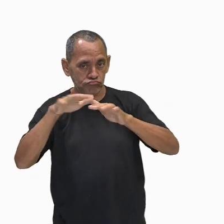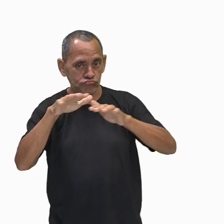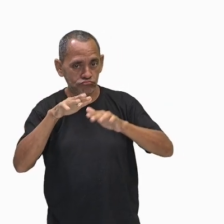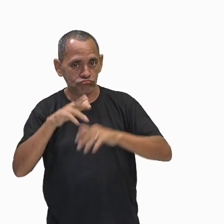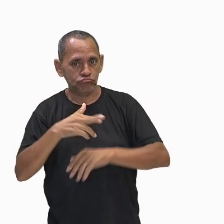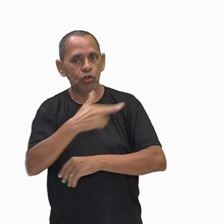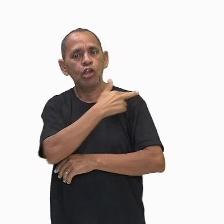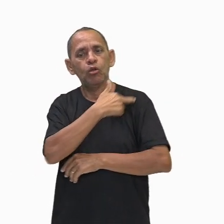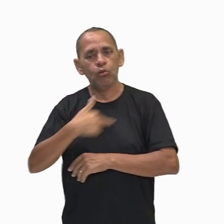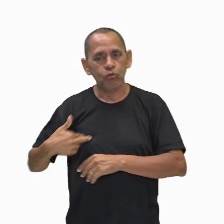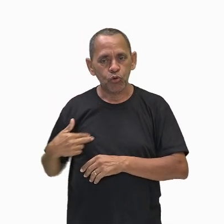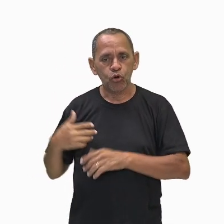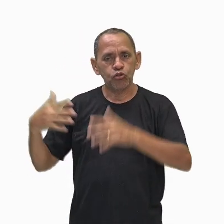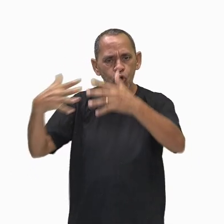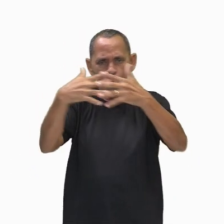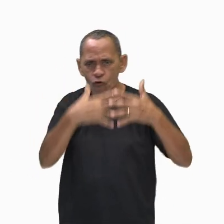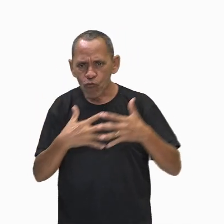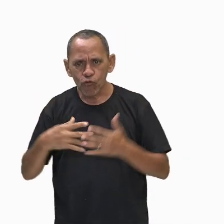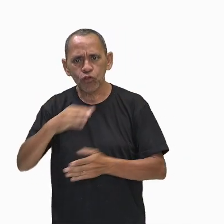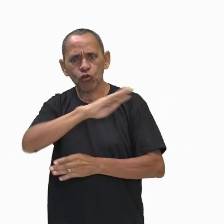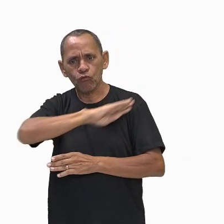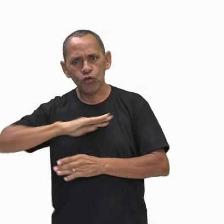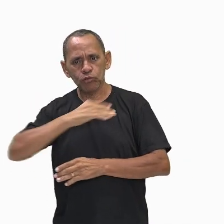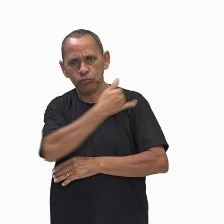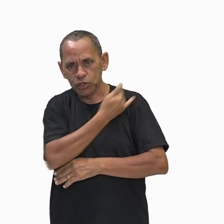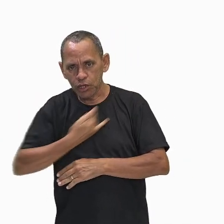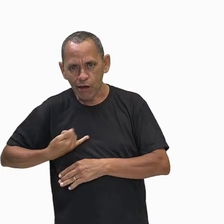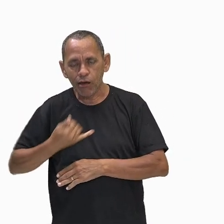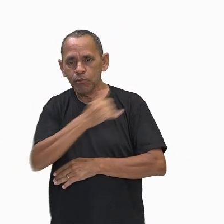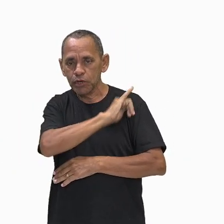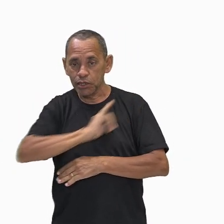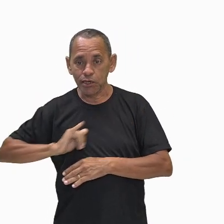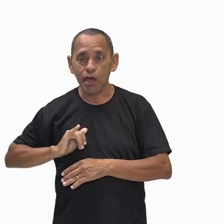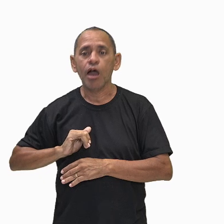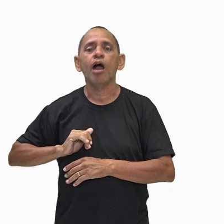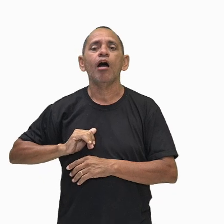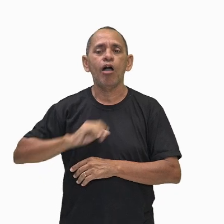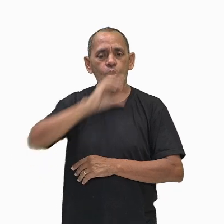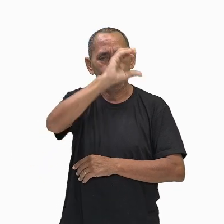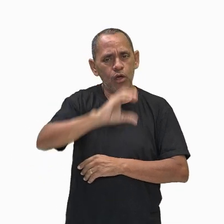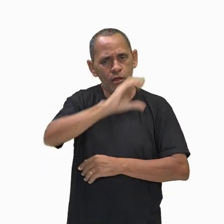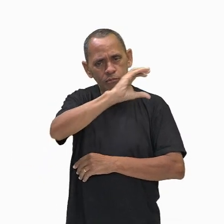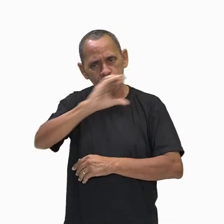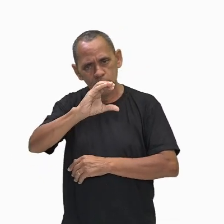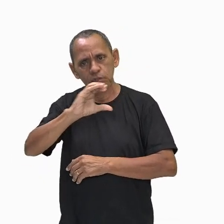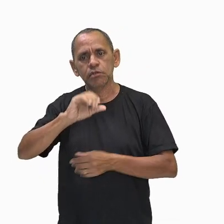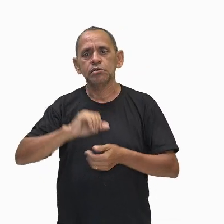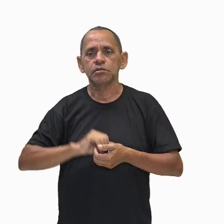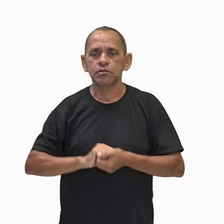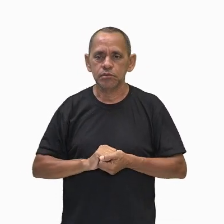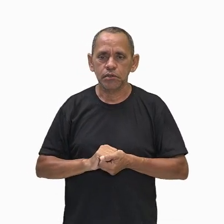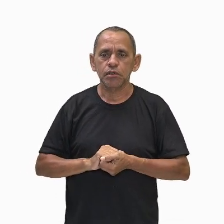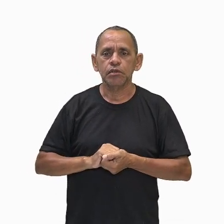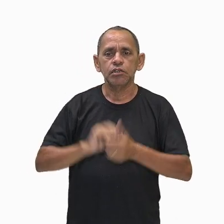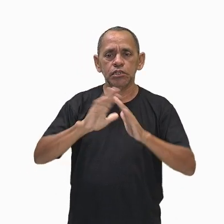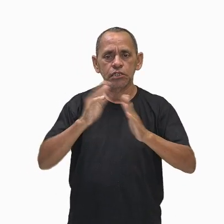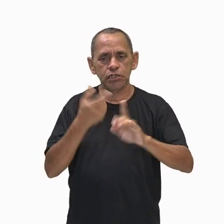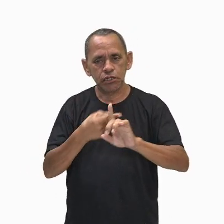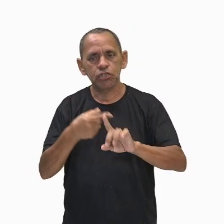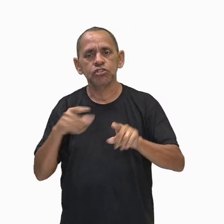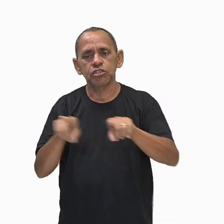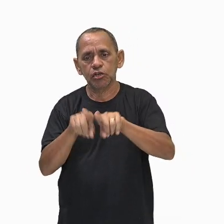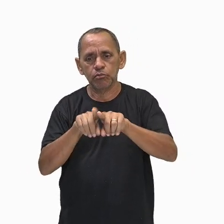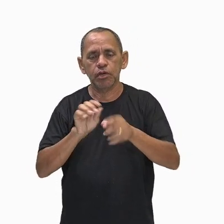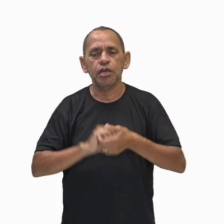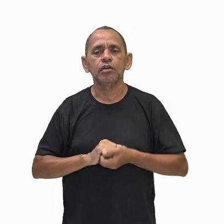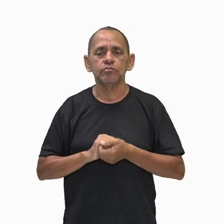republicano, os conflitos do governo imperial com a Igreja Católica, o exército e o processo abolicionista, né, que